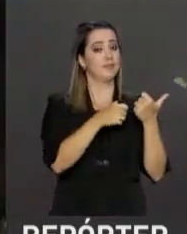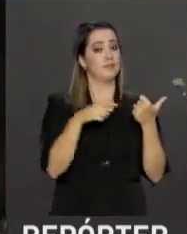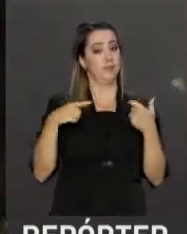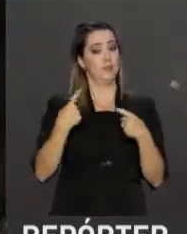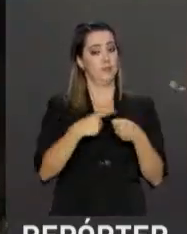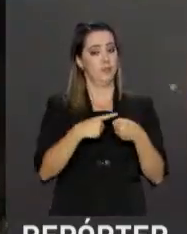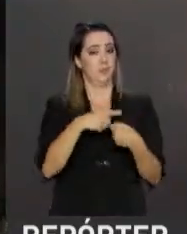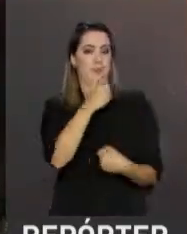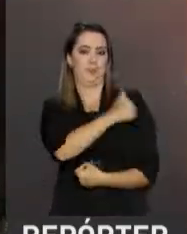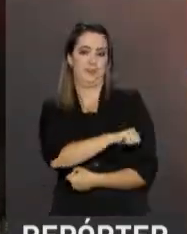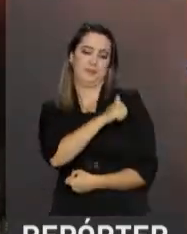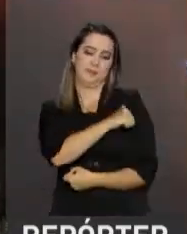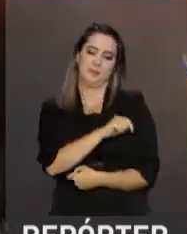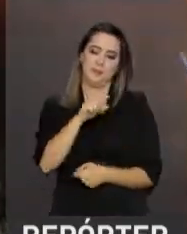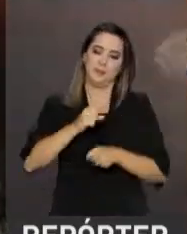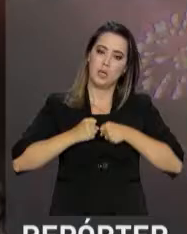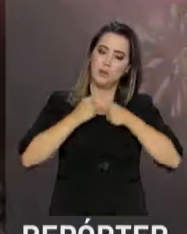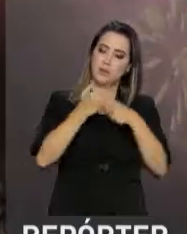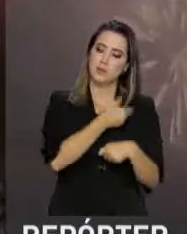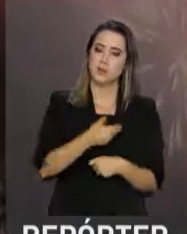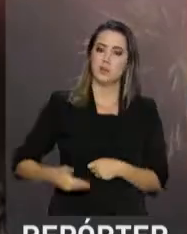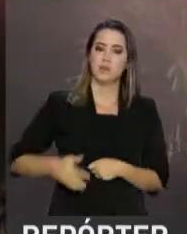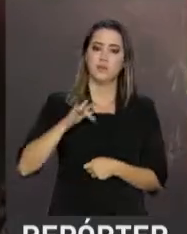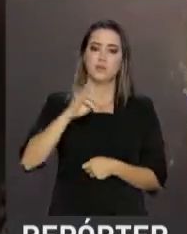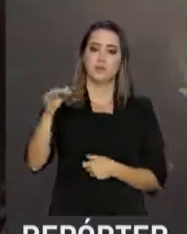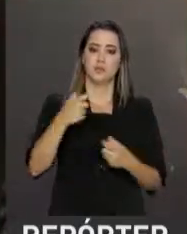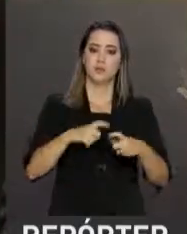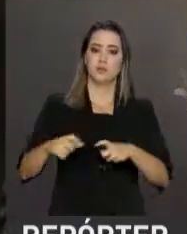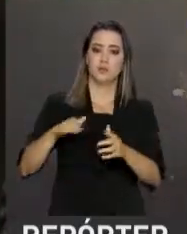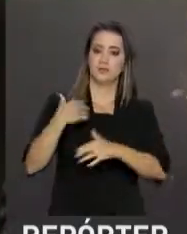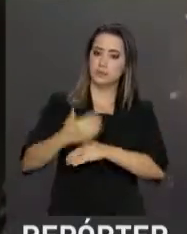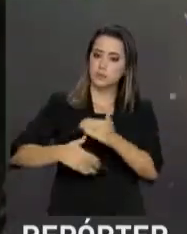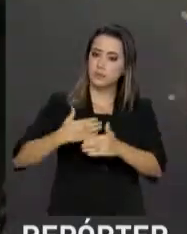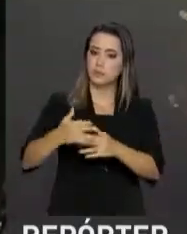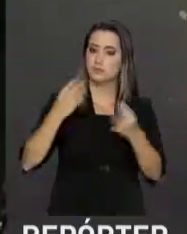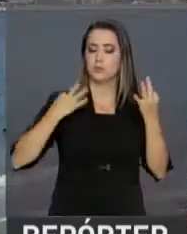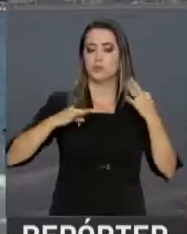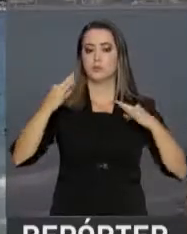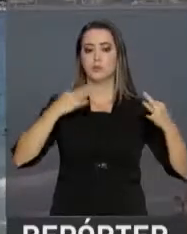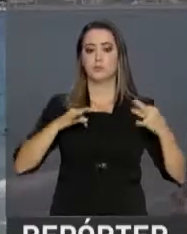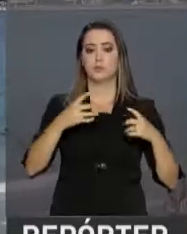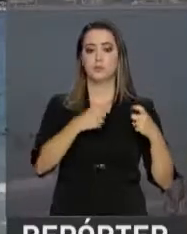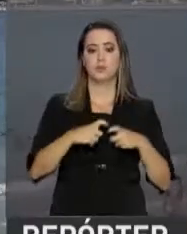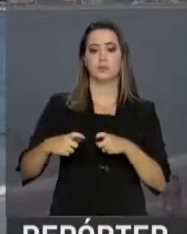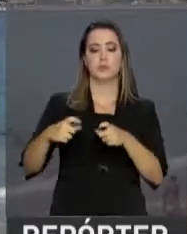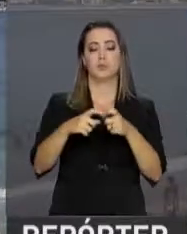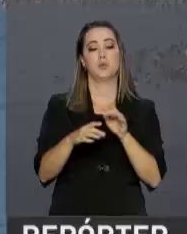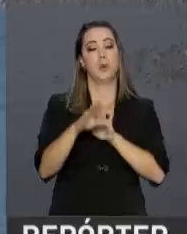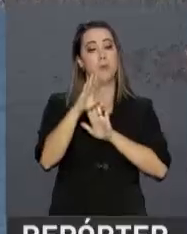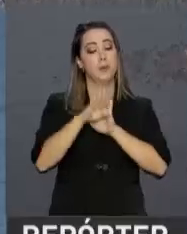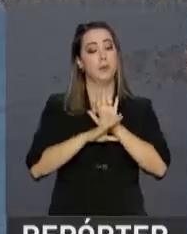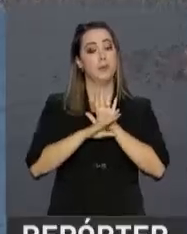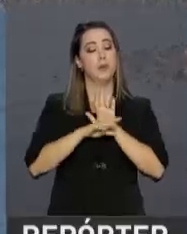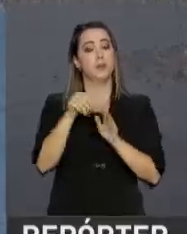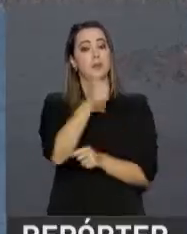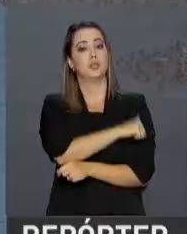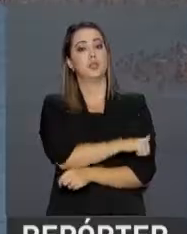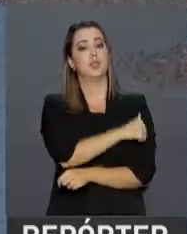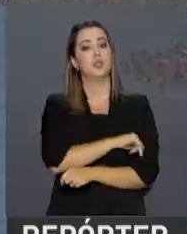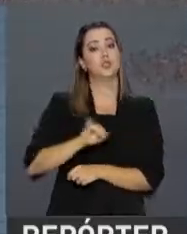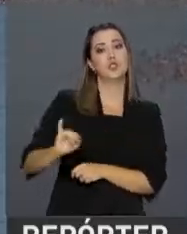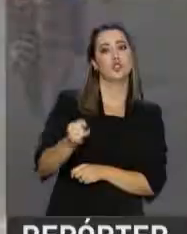de uma série de esforços dos governos federal e local para alavancar o turismo no estado como o programa rio de janeiro a janeiro